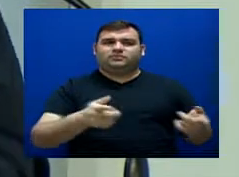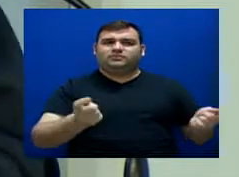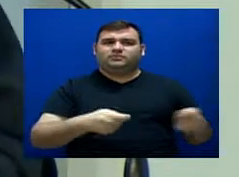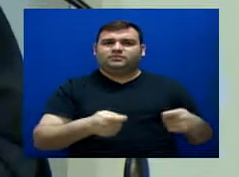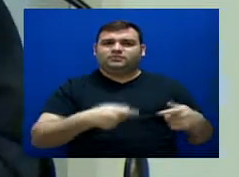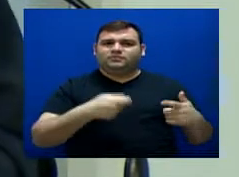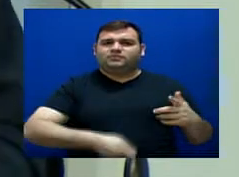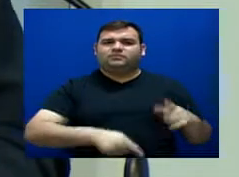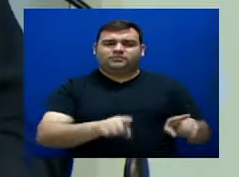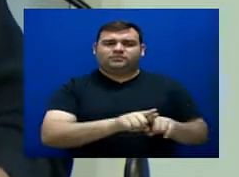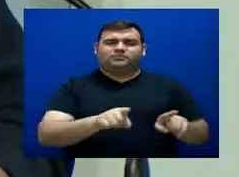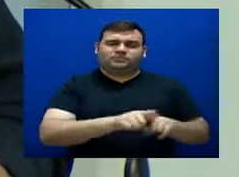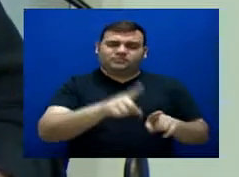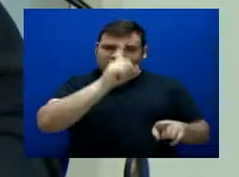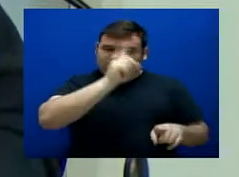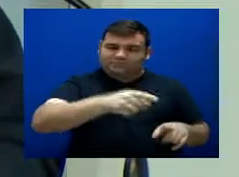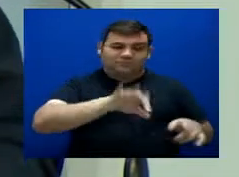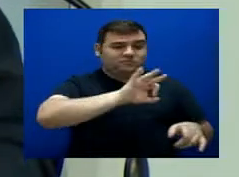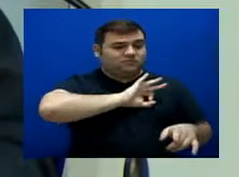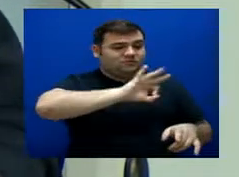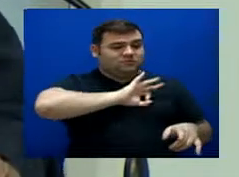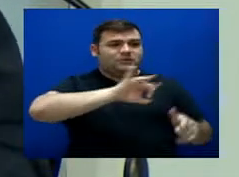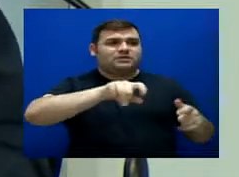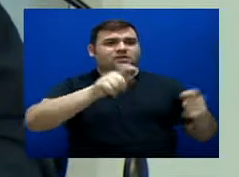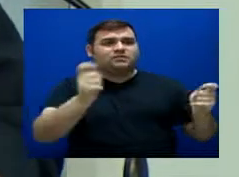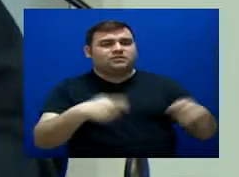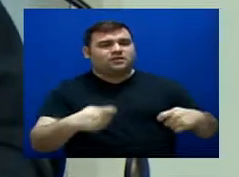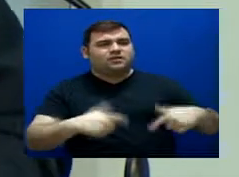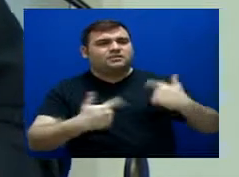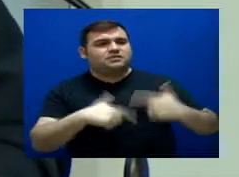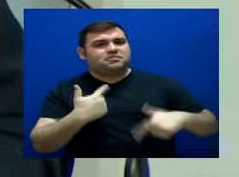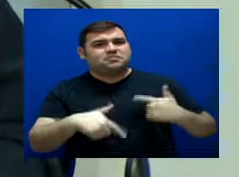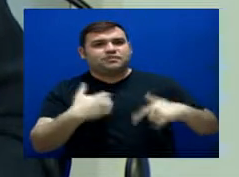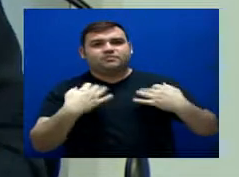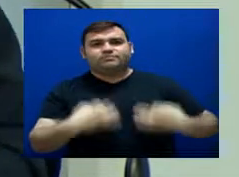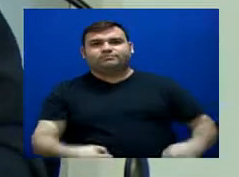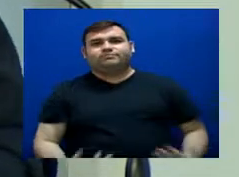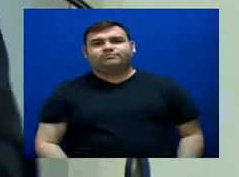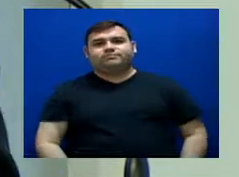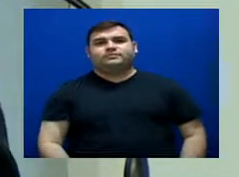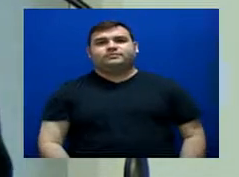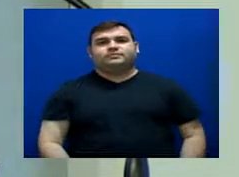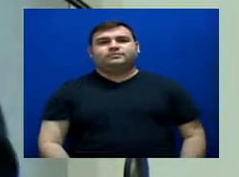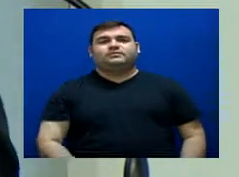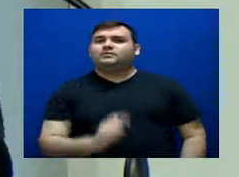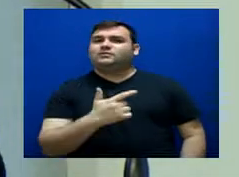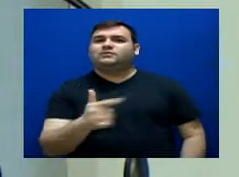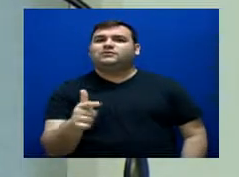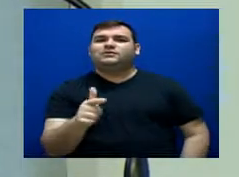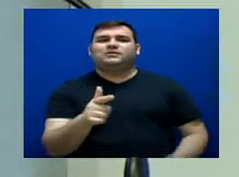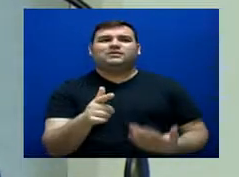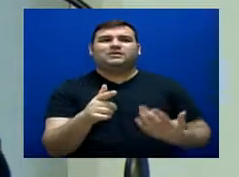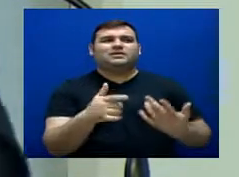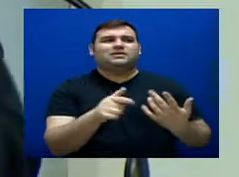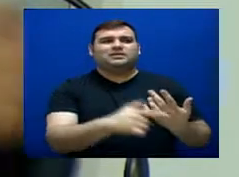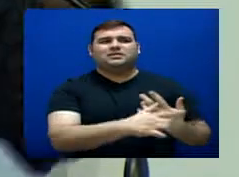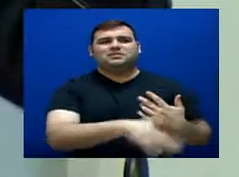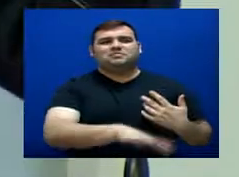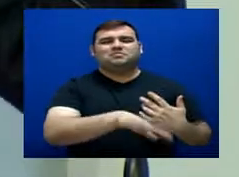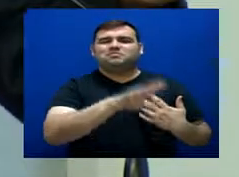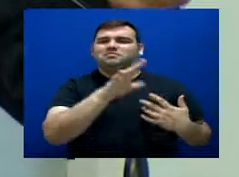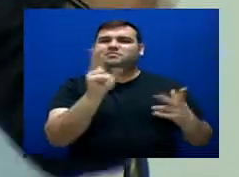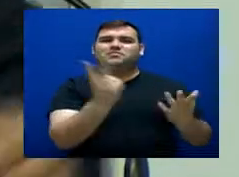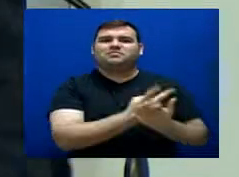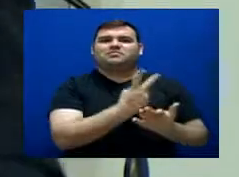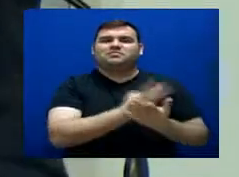tenha, ela possa impor e dar ordem para que os nossos policiais possam fazer aquilo que se tem que fazer. Não tem nada que amarre os policiais a cumprir